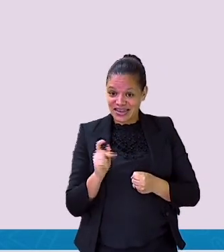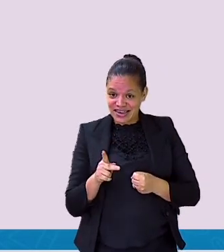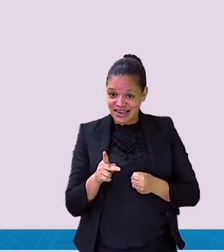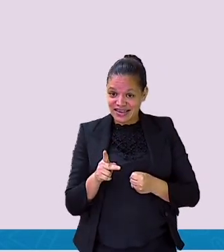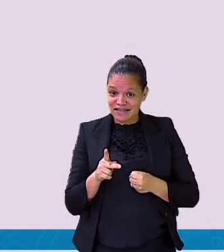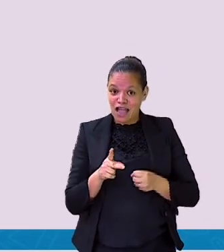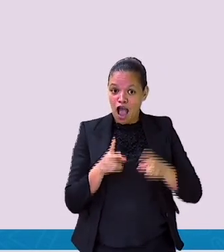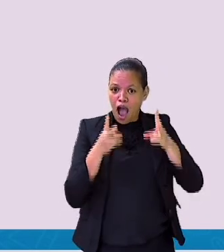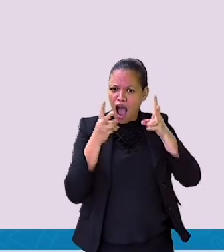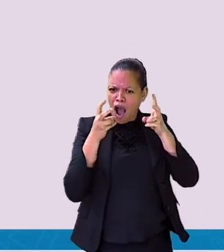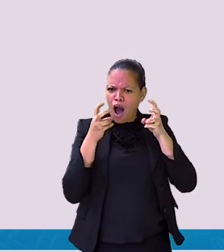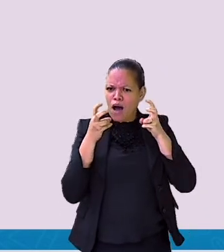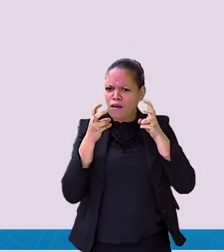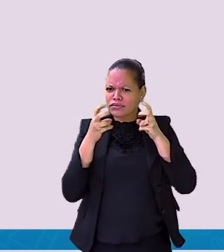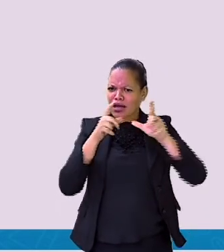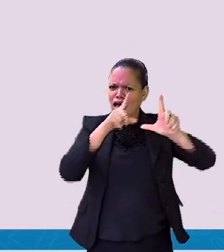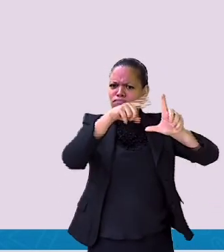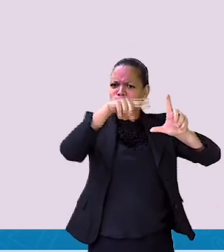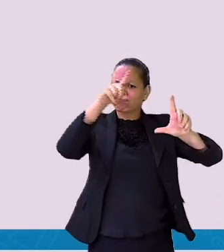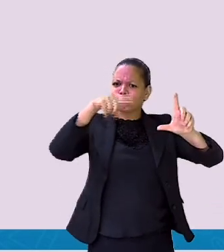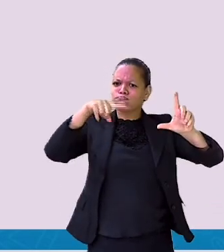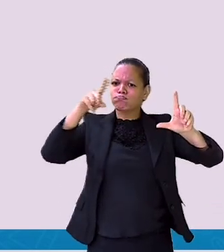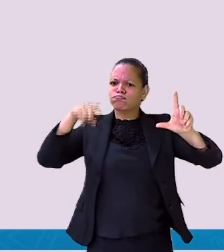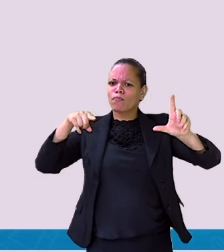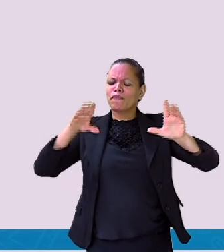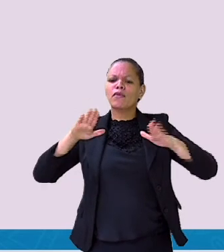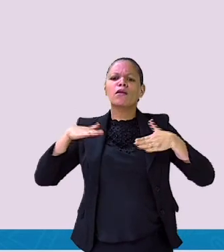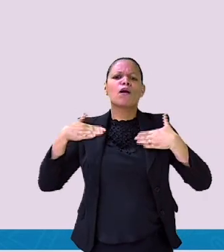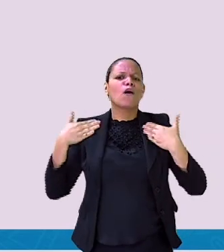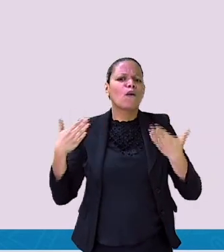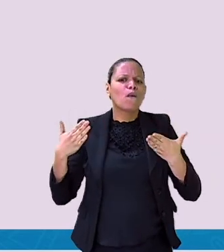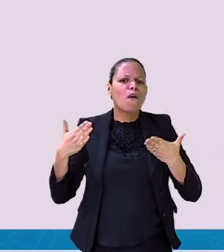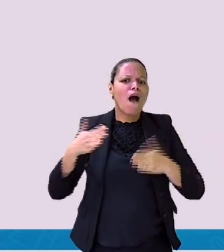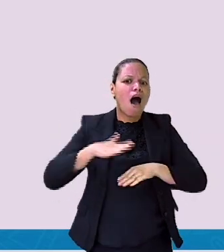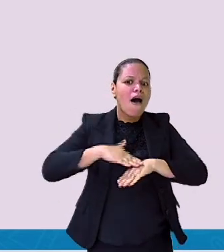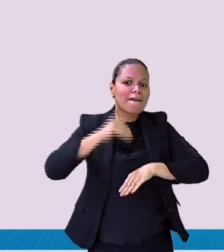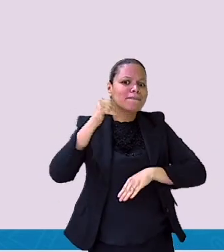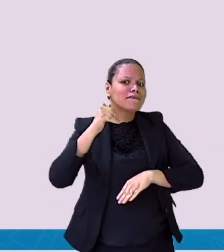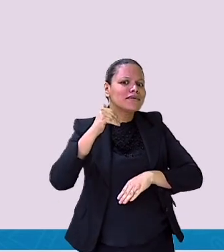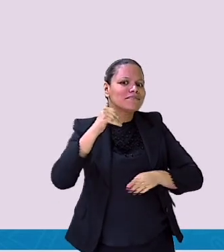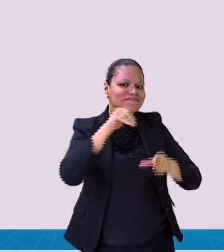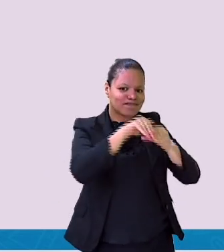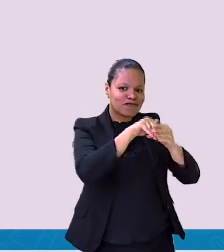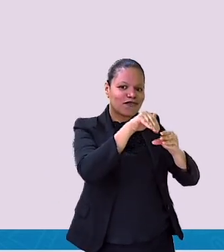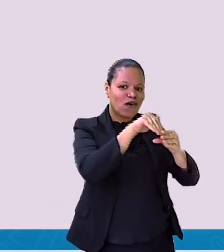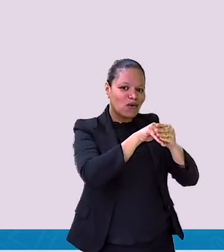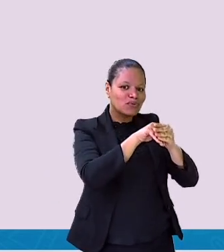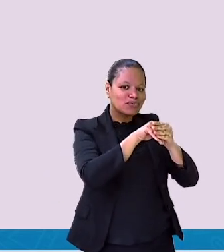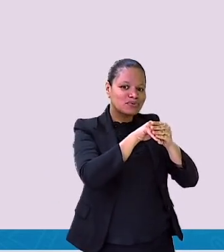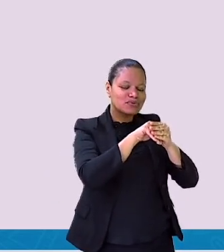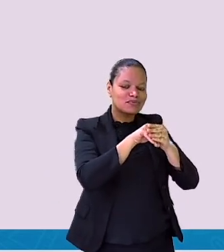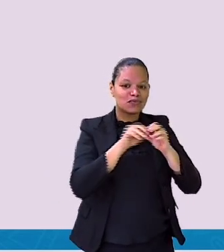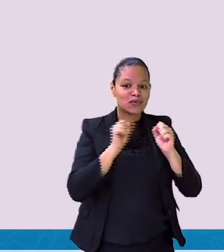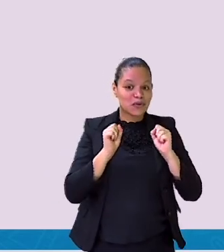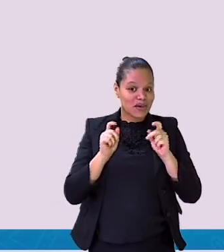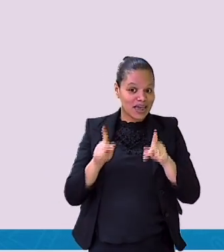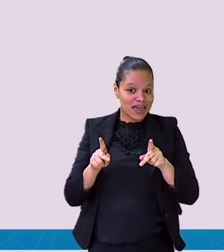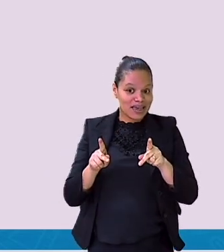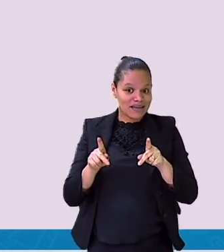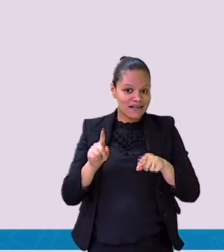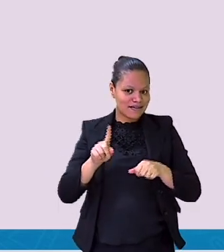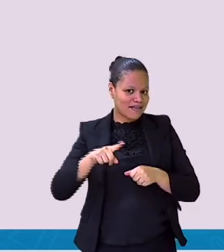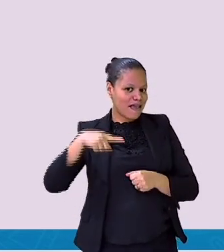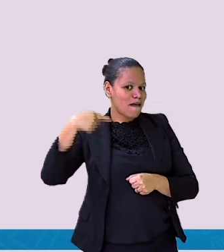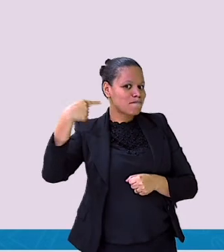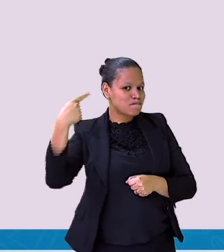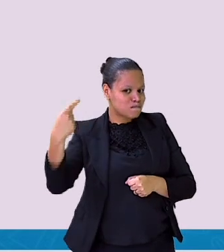teve mais votos? Qual teve menos? E é justamente isso que vocês vão responder. Depois que fizerem